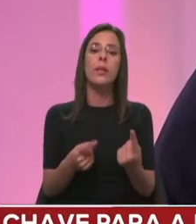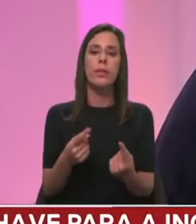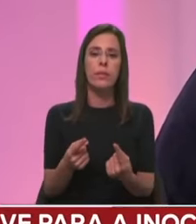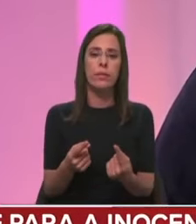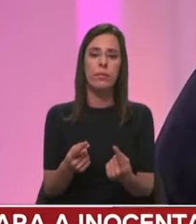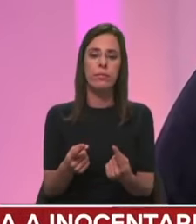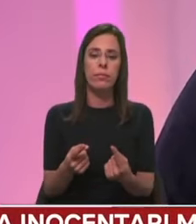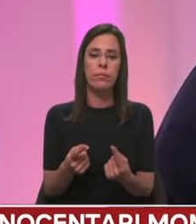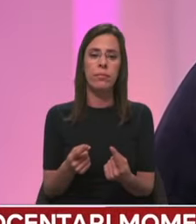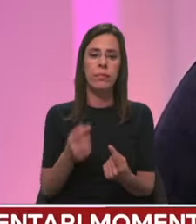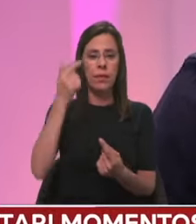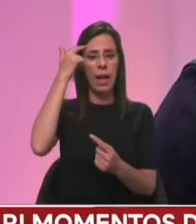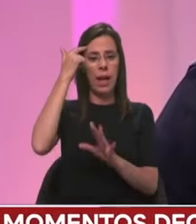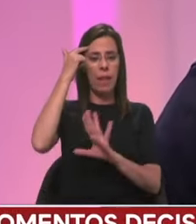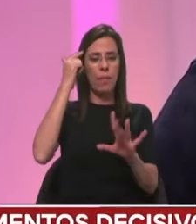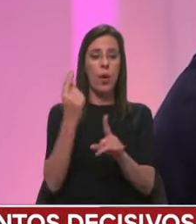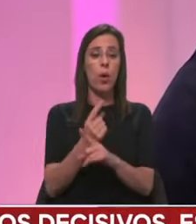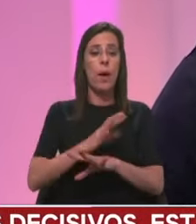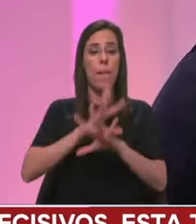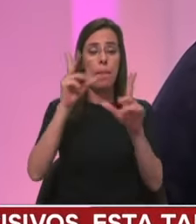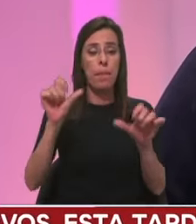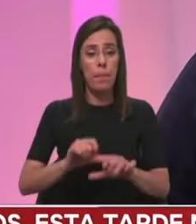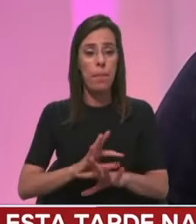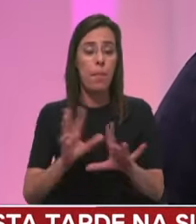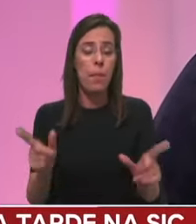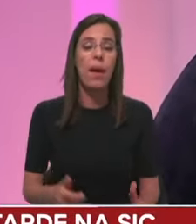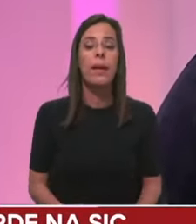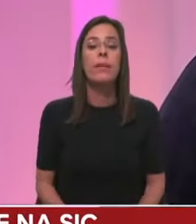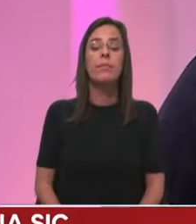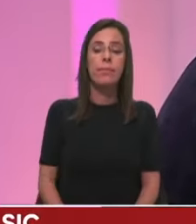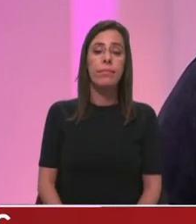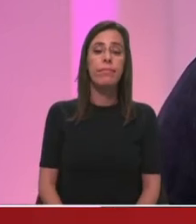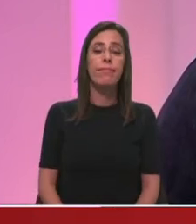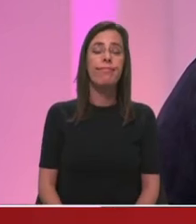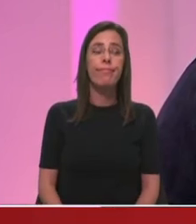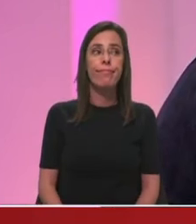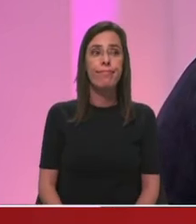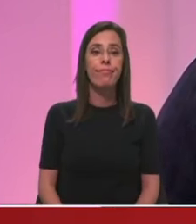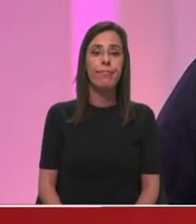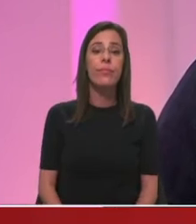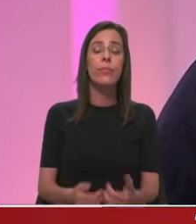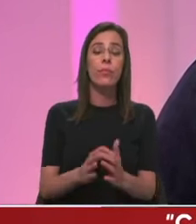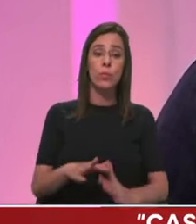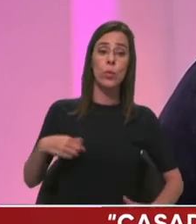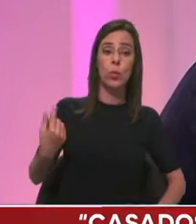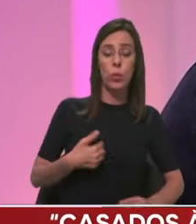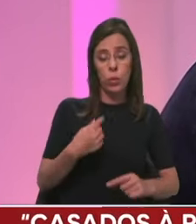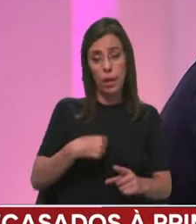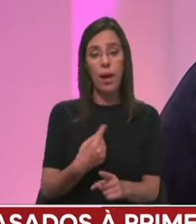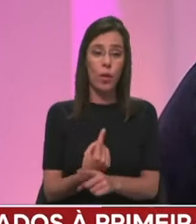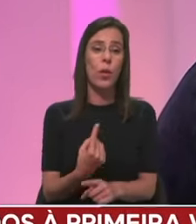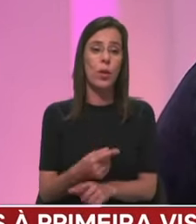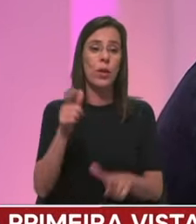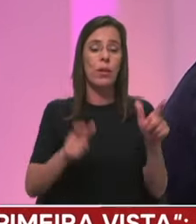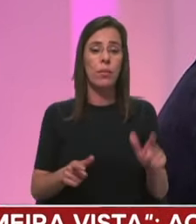eh na nossa cabeça como coisas mal resolvidas H Acho que todos nós temos coisas que de